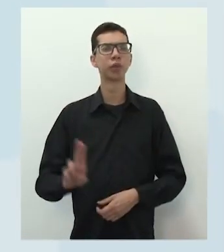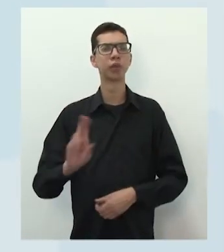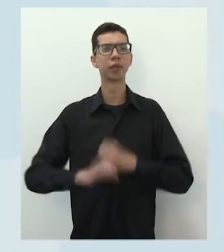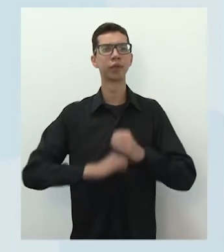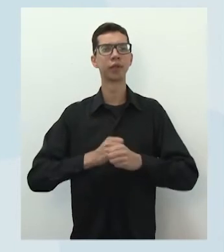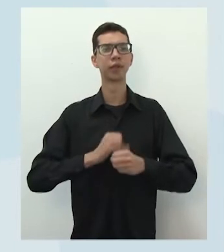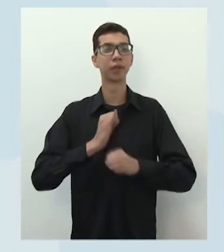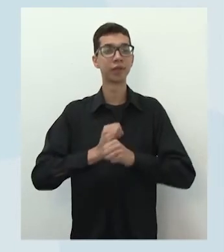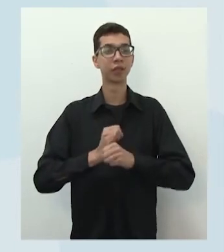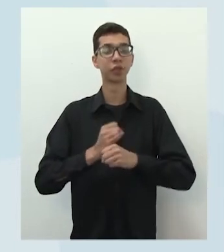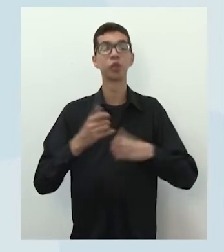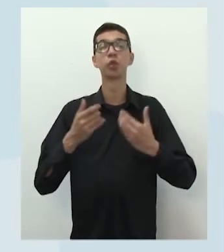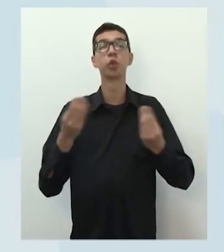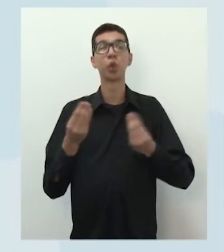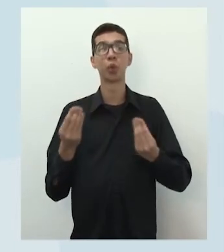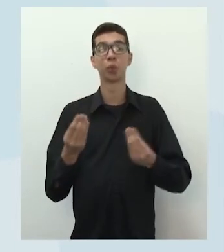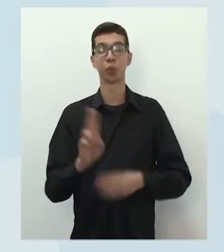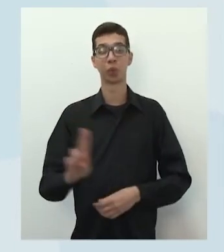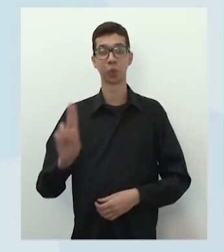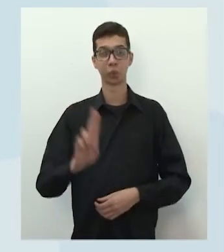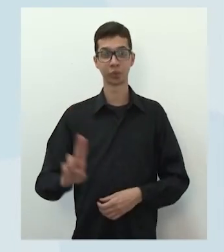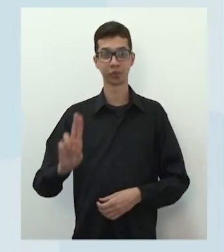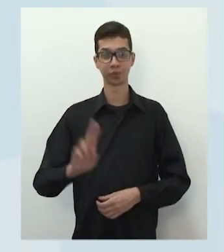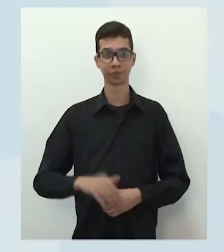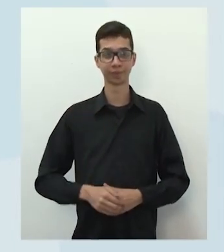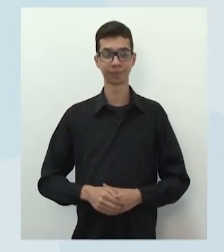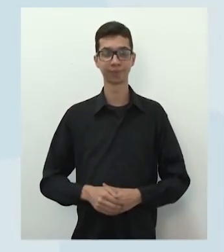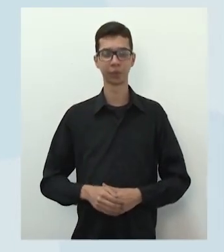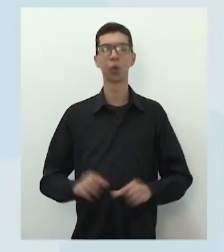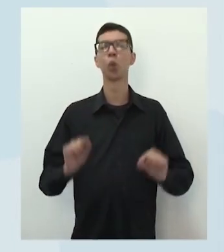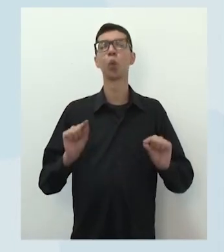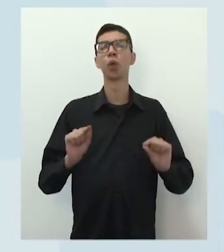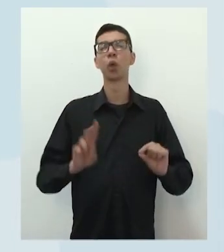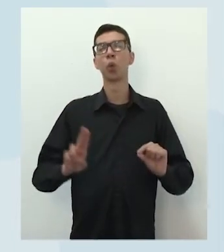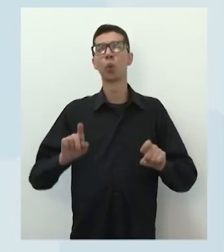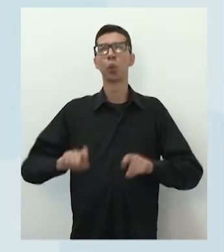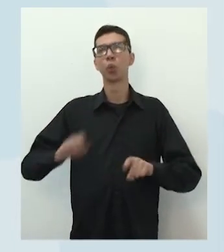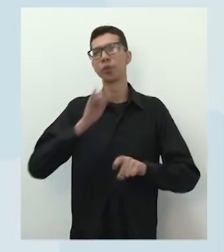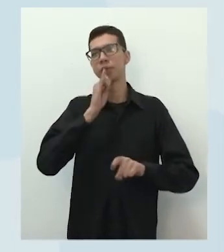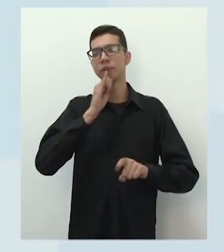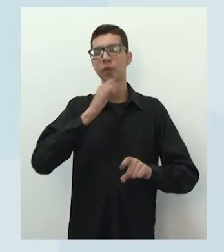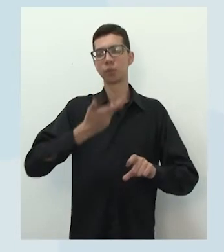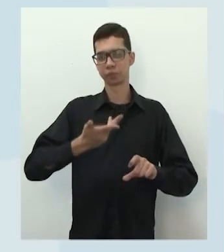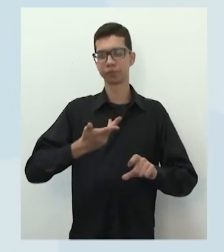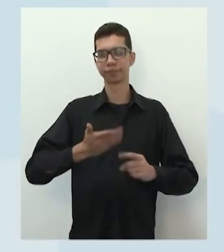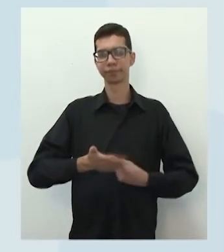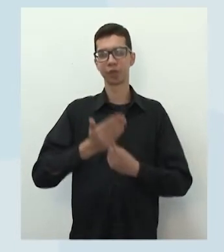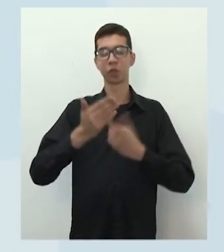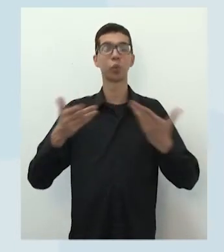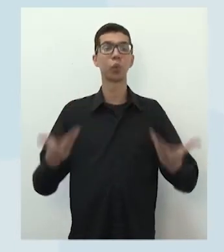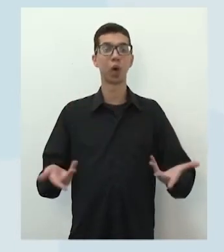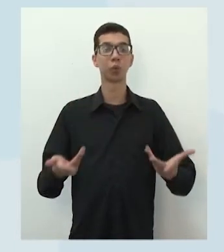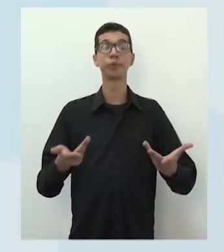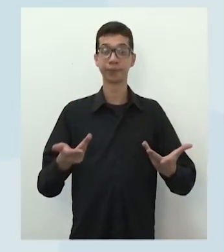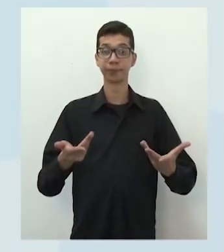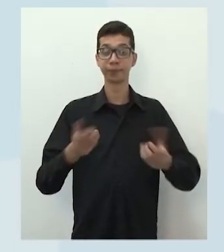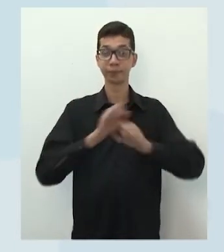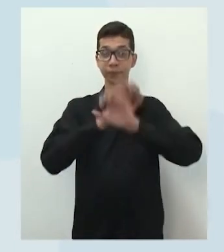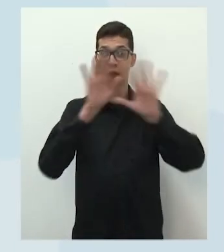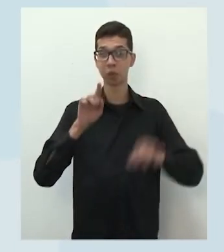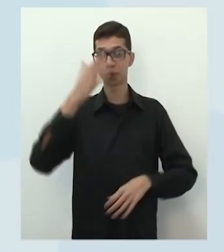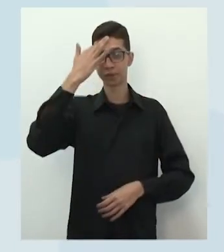milhão de adolescentes brasileiros não pode usar a internet na escola. São ou porque não tem, ou porque são proibidos de acessar a internet